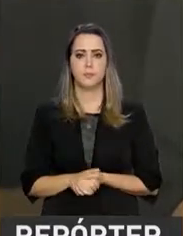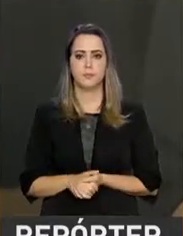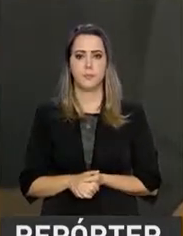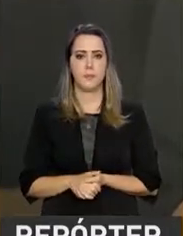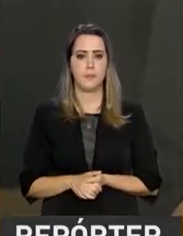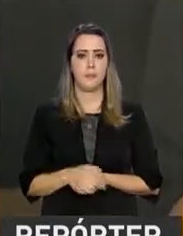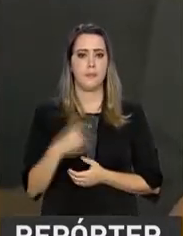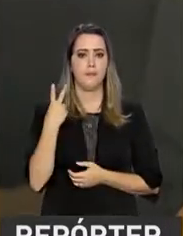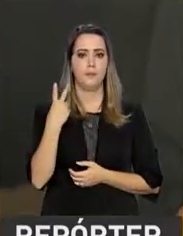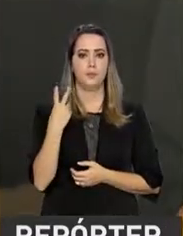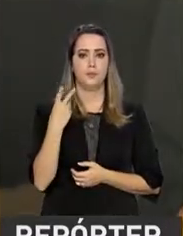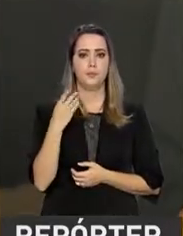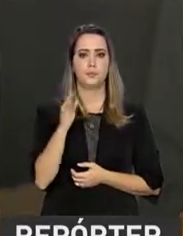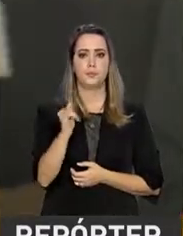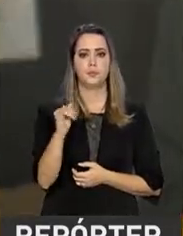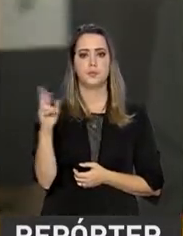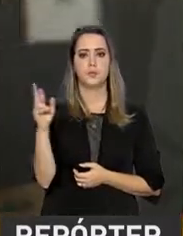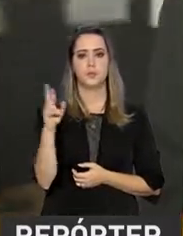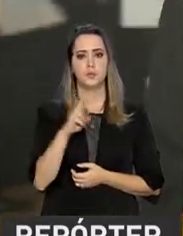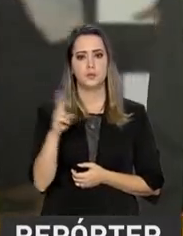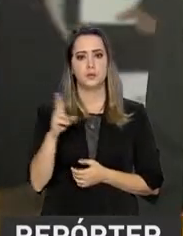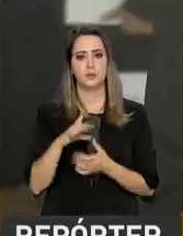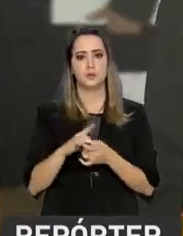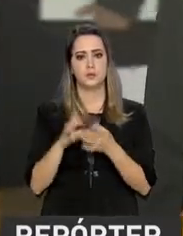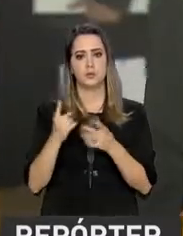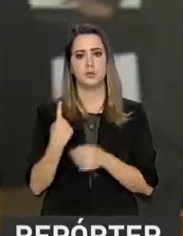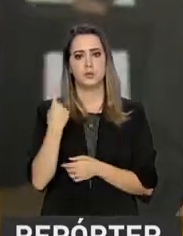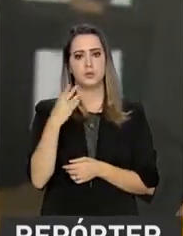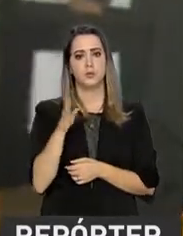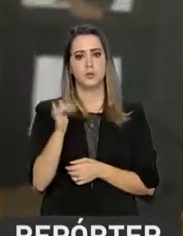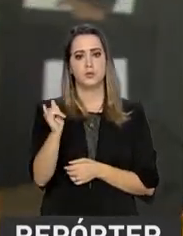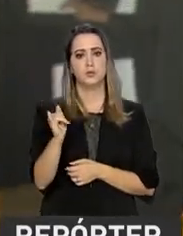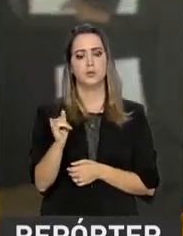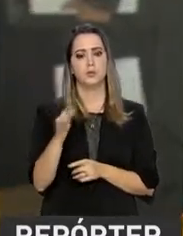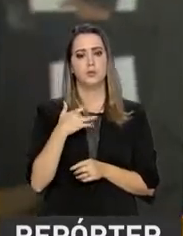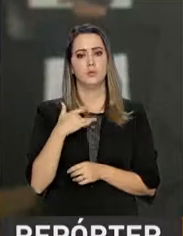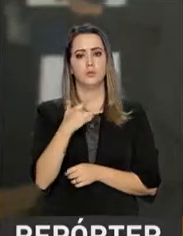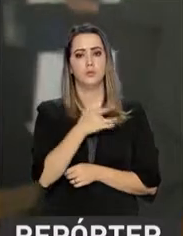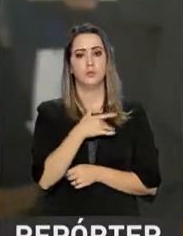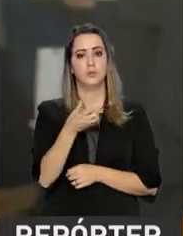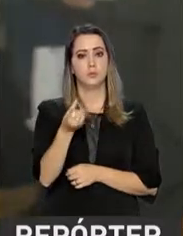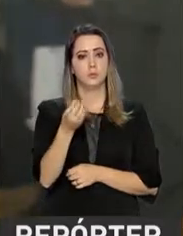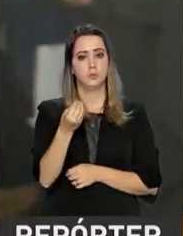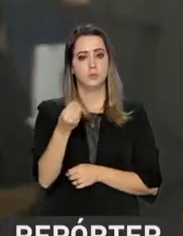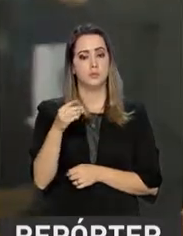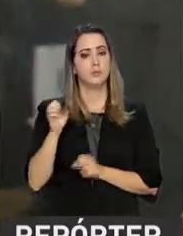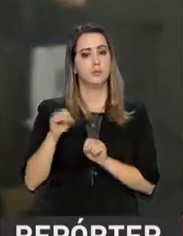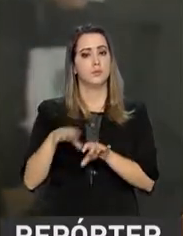bilhões liberados, 1 bilhão deve ir para a área da saúde, 600 milhões para a